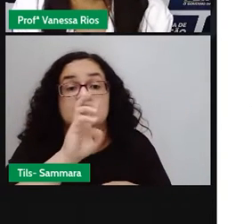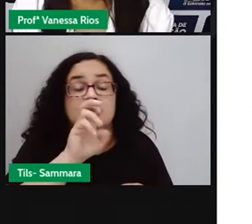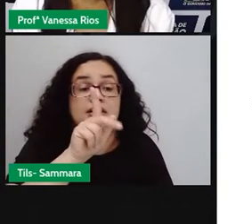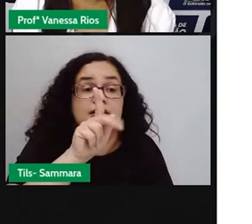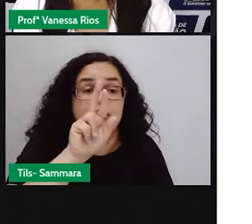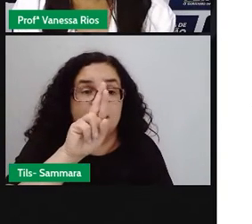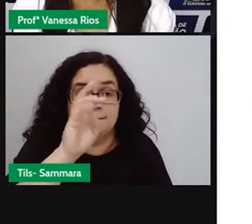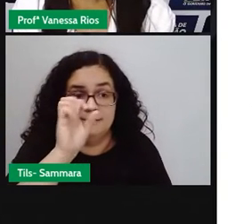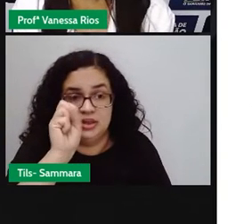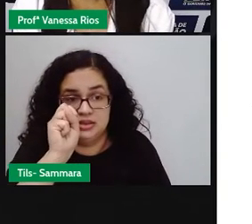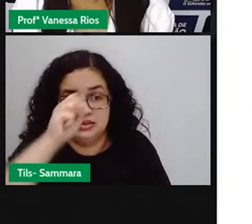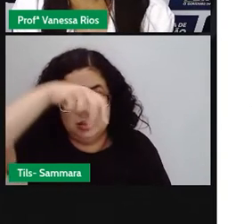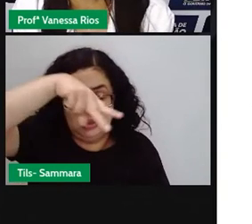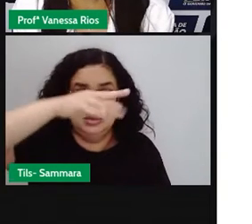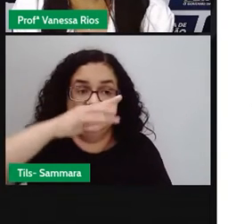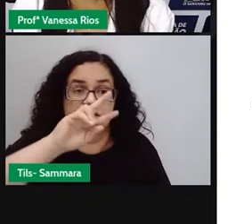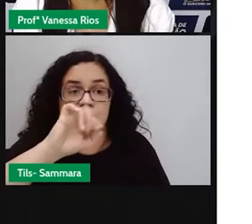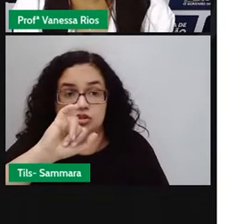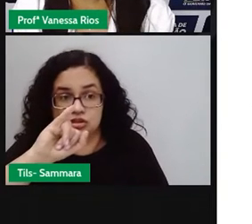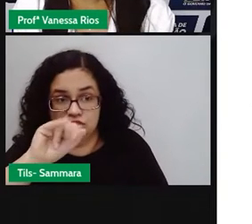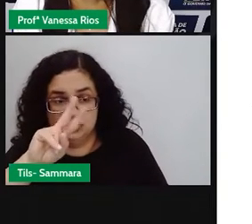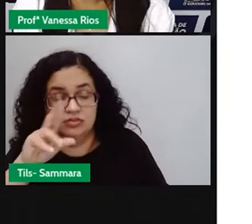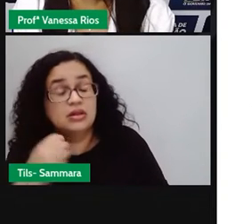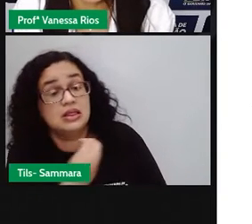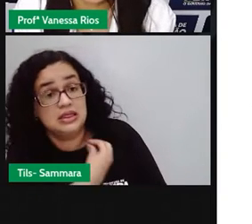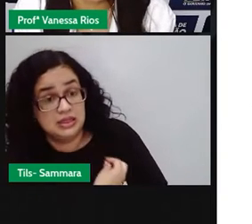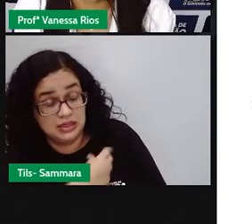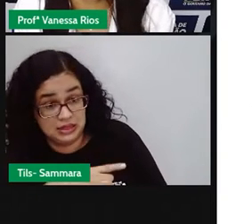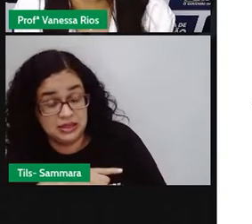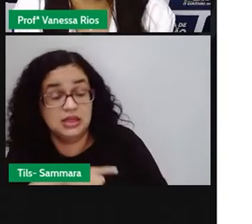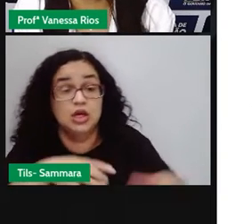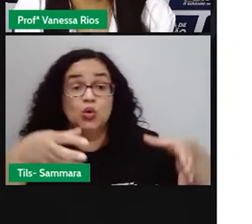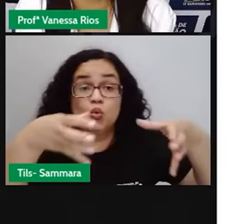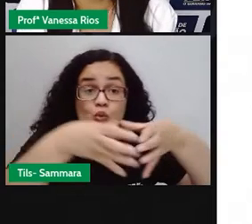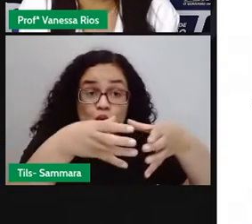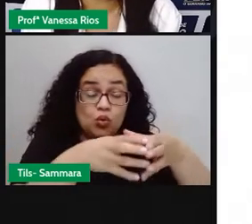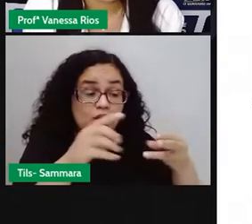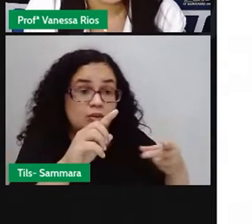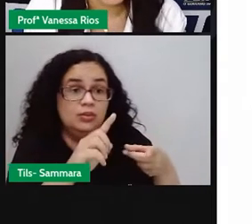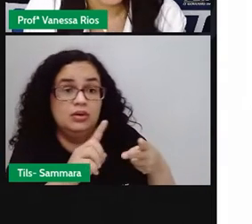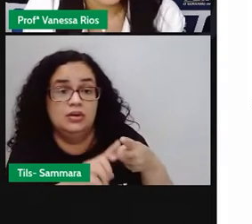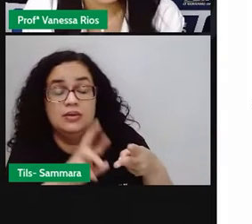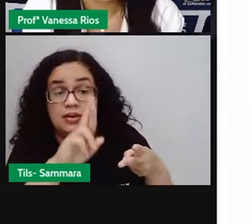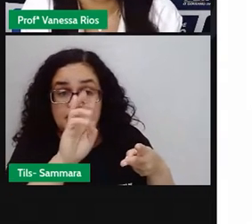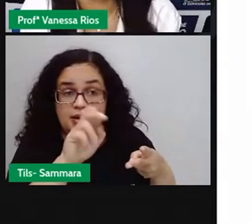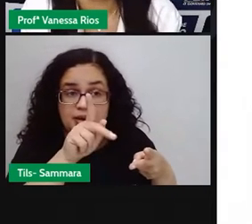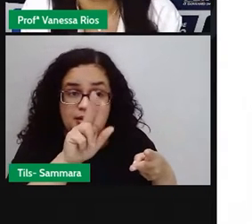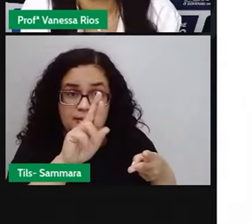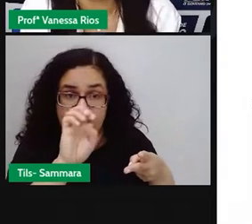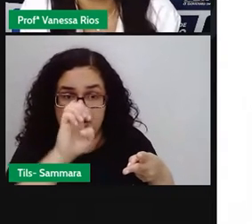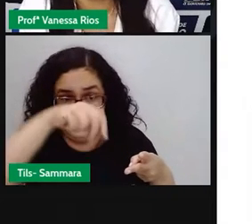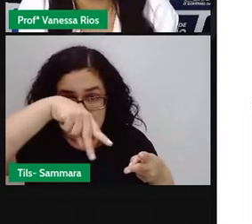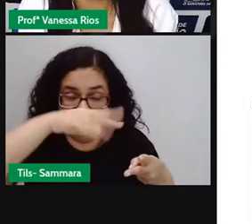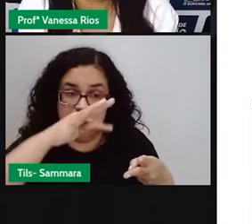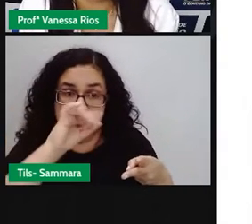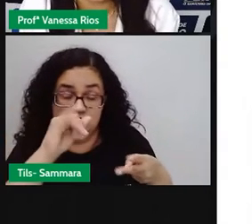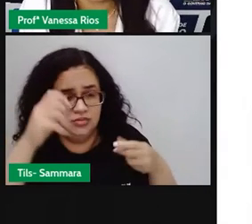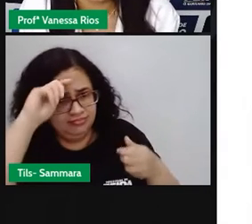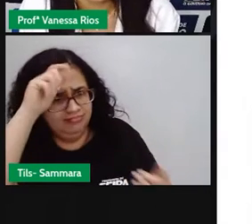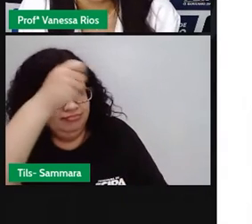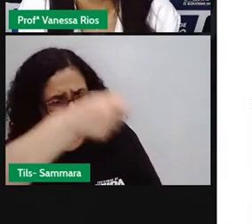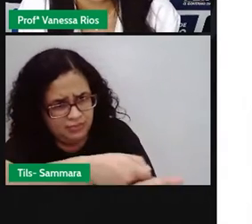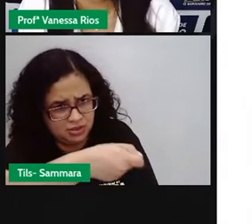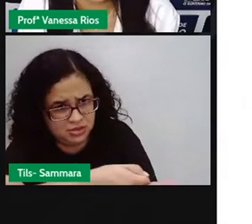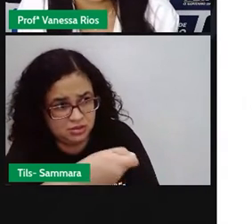né? Assim, as pessoas, existe um grupo na representativa para tomar as decisões, né, pelas pessoas, pelo